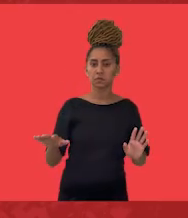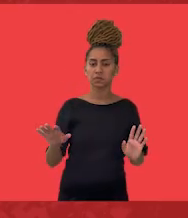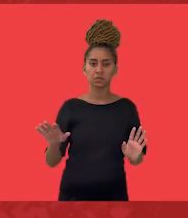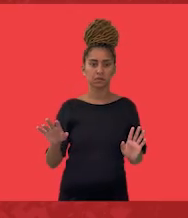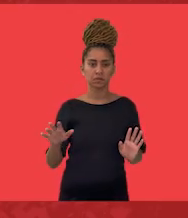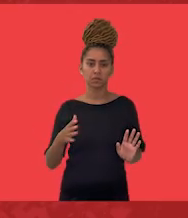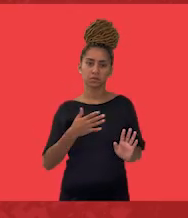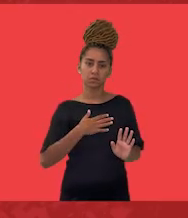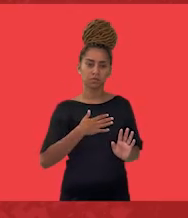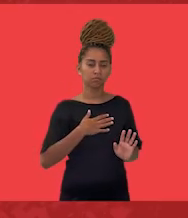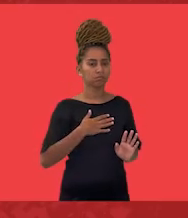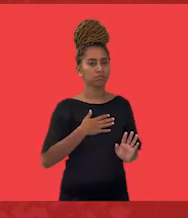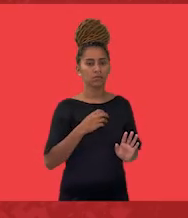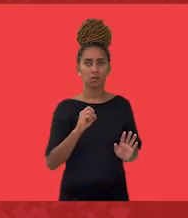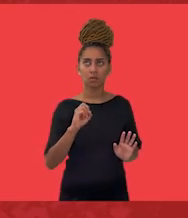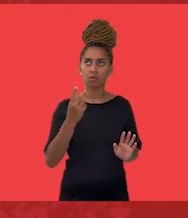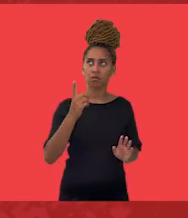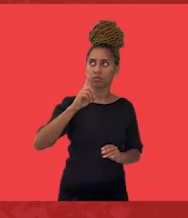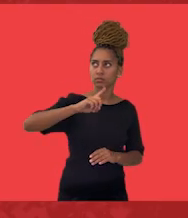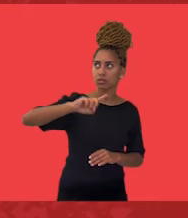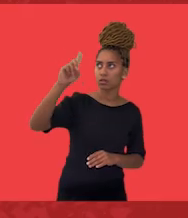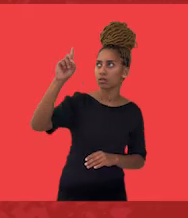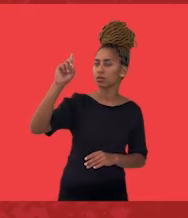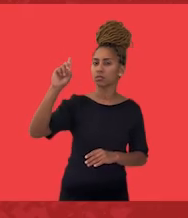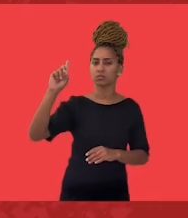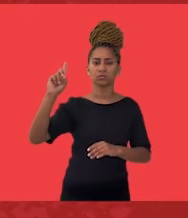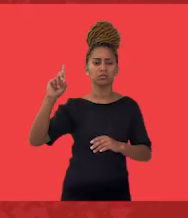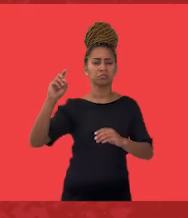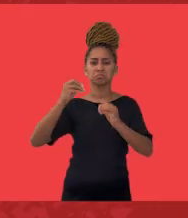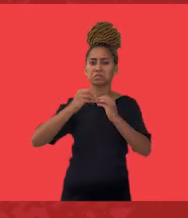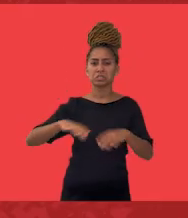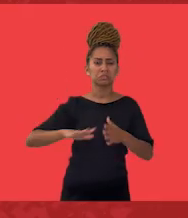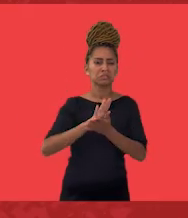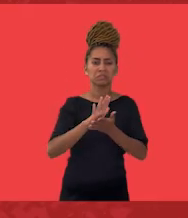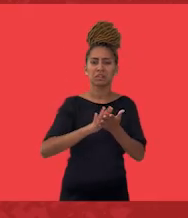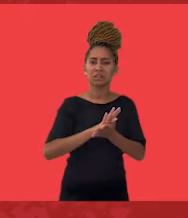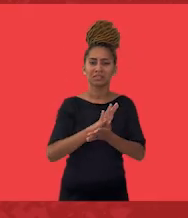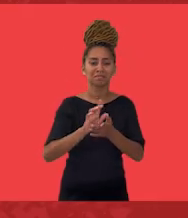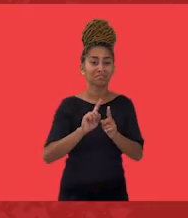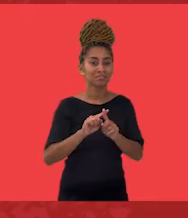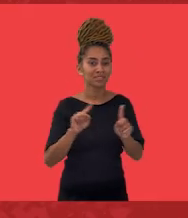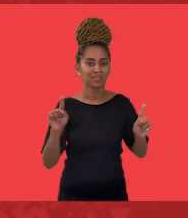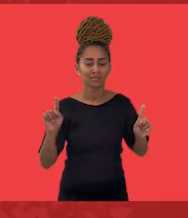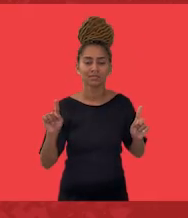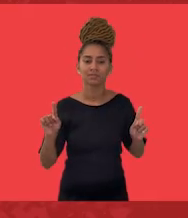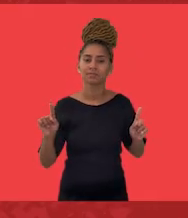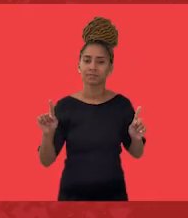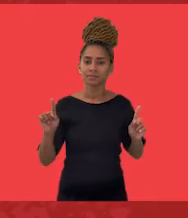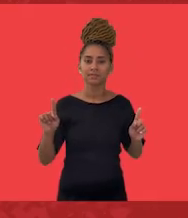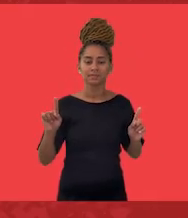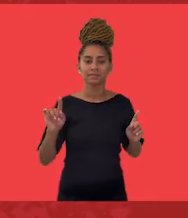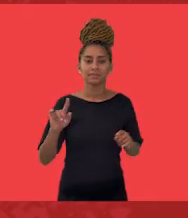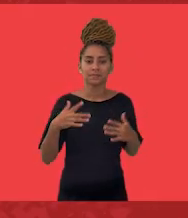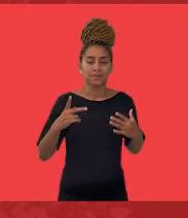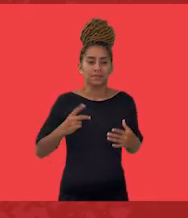Rios de lava fatal escorrem do vulcão Silvia. O simples ato de